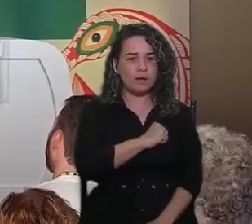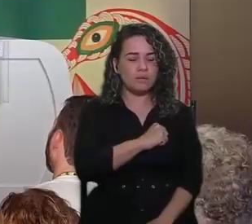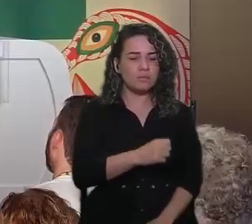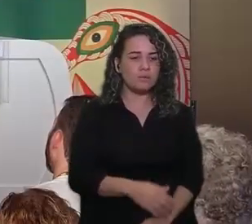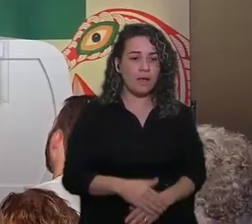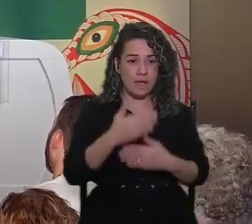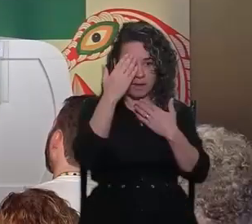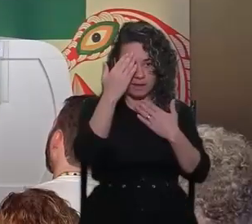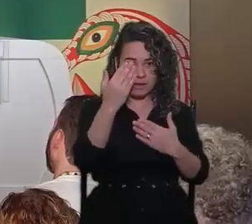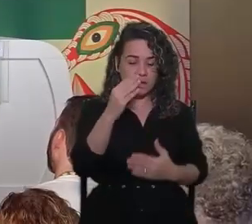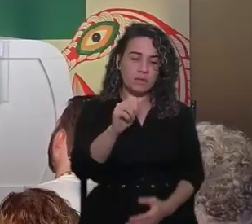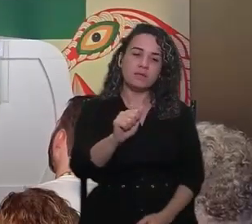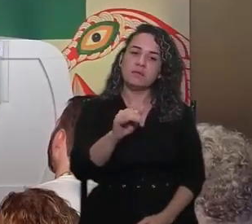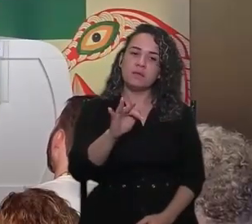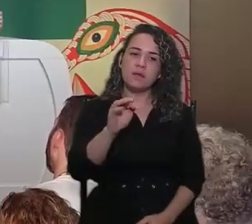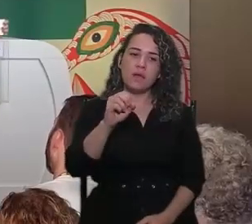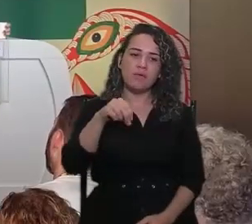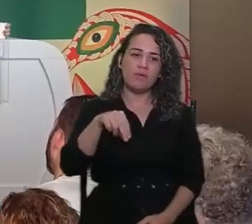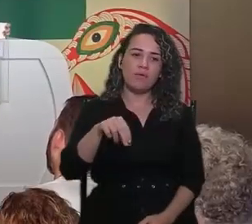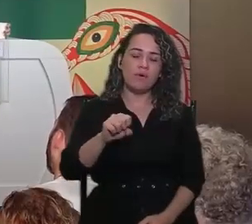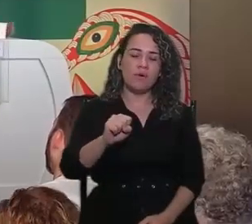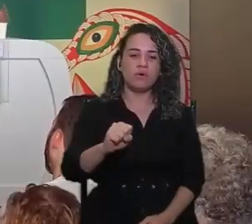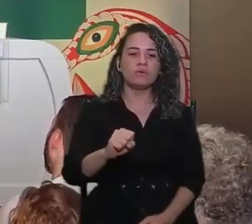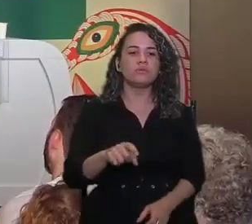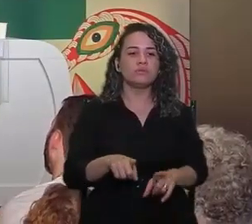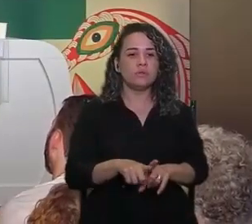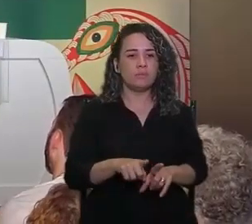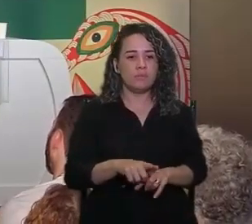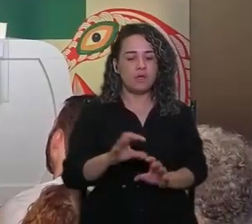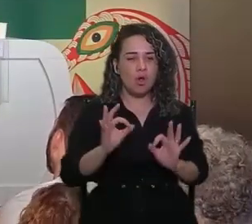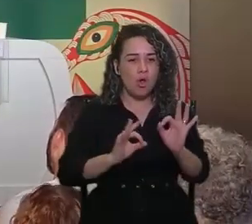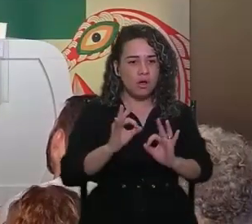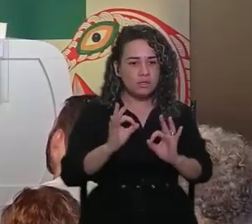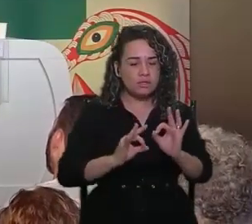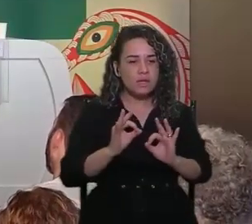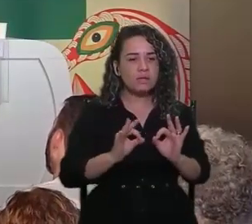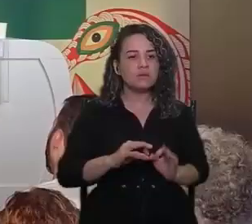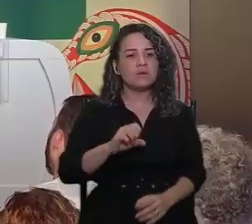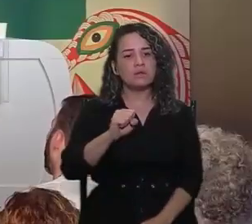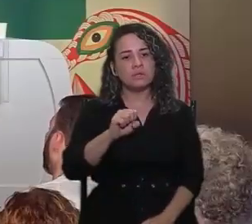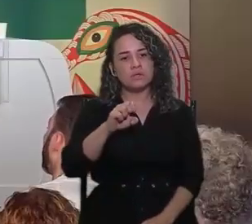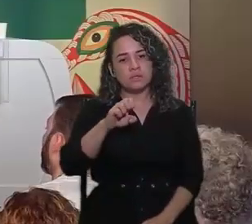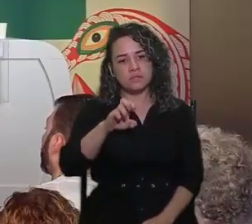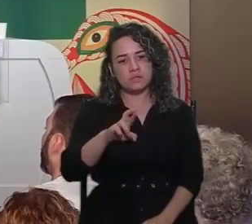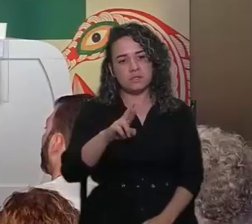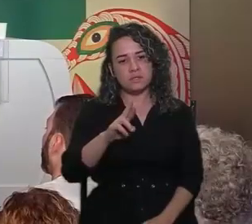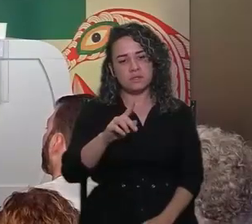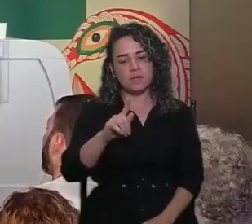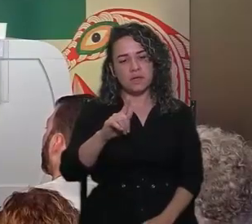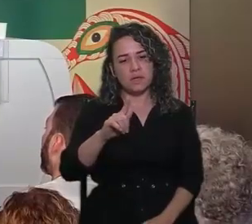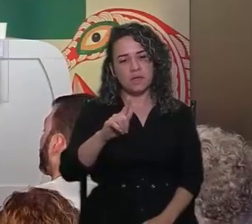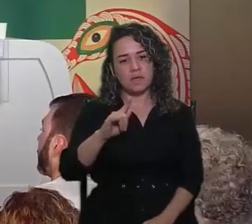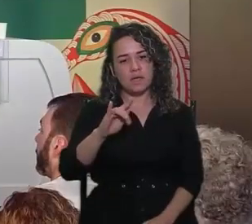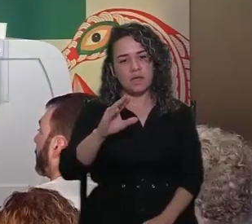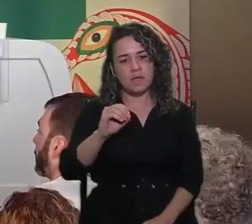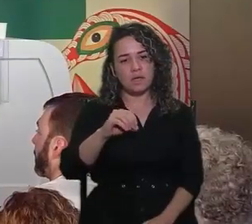ao Afonso, aos curadores, Sérgio, Jefferson, que está lá no fundo, Bianca, Léo.